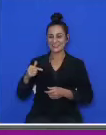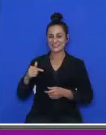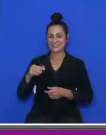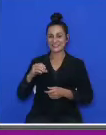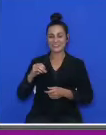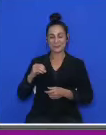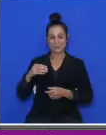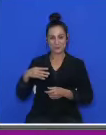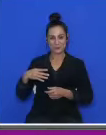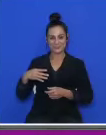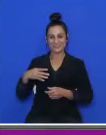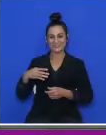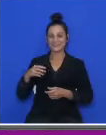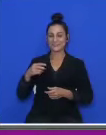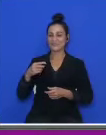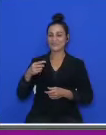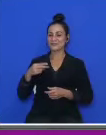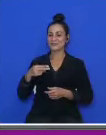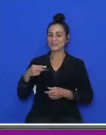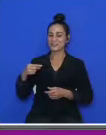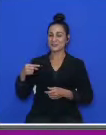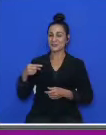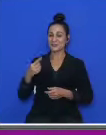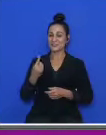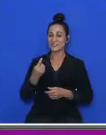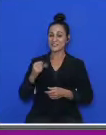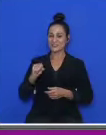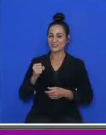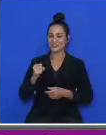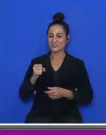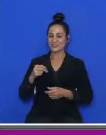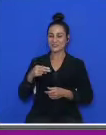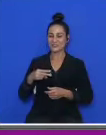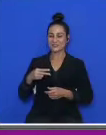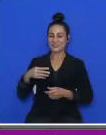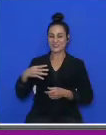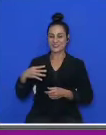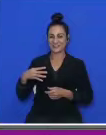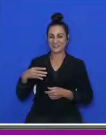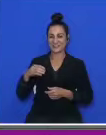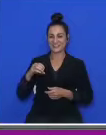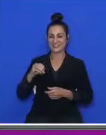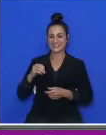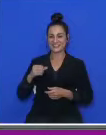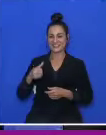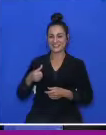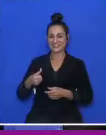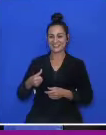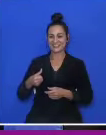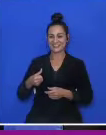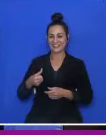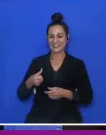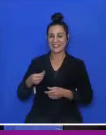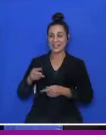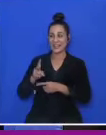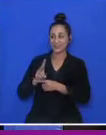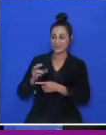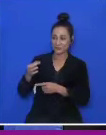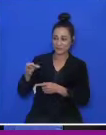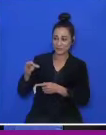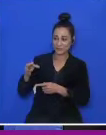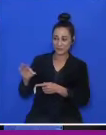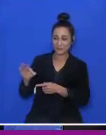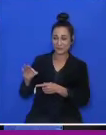07, 04, 21, 18, 24 e 06.